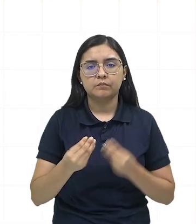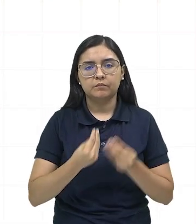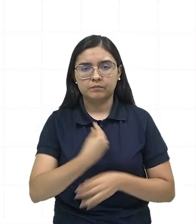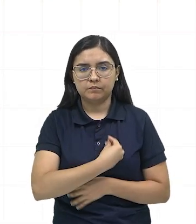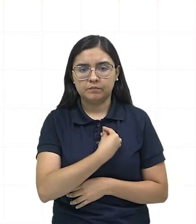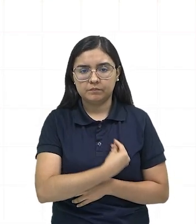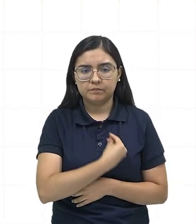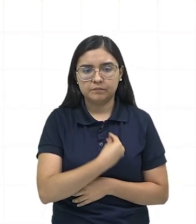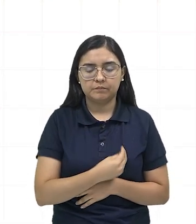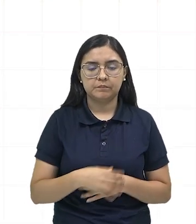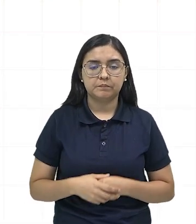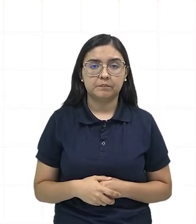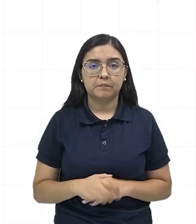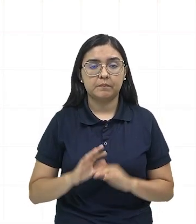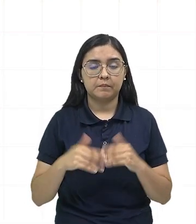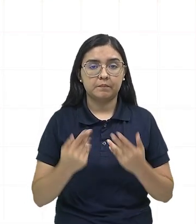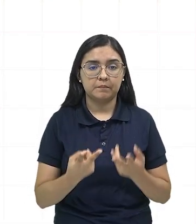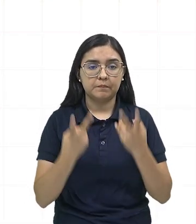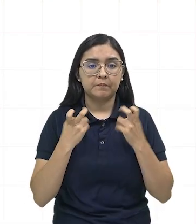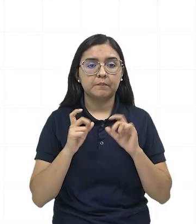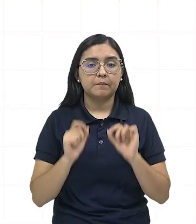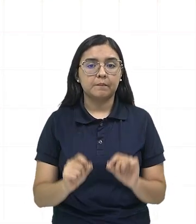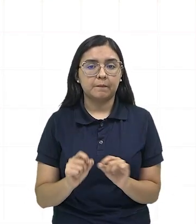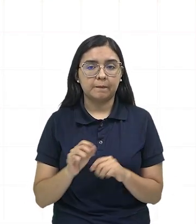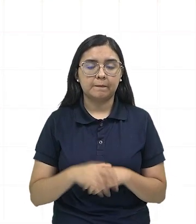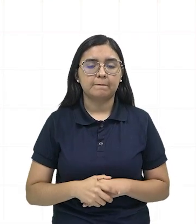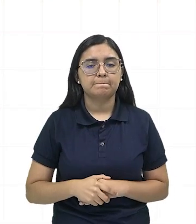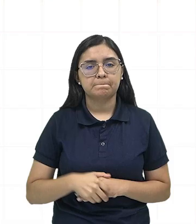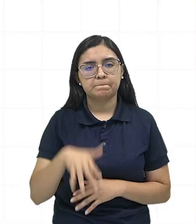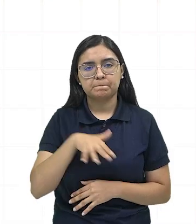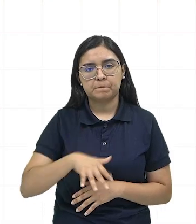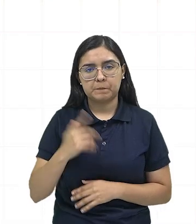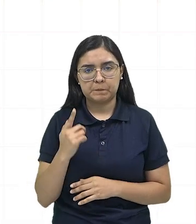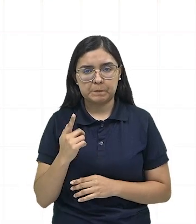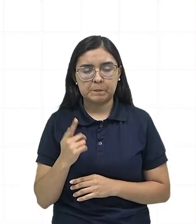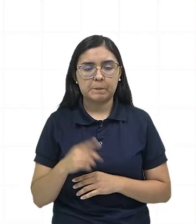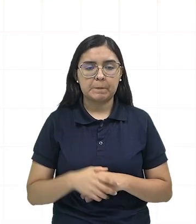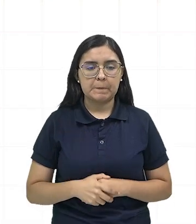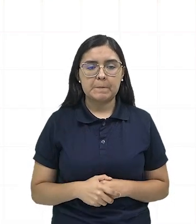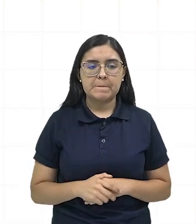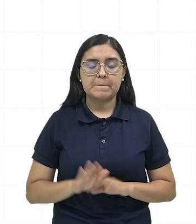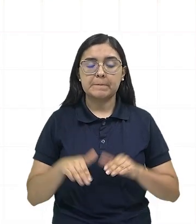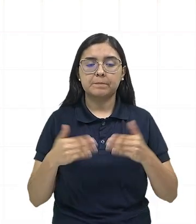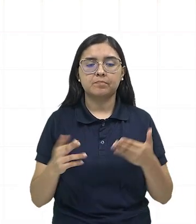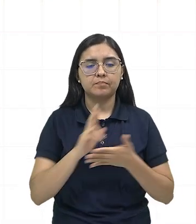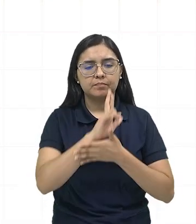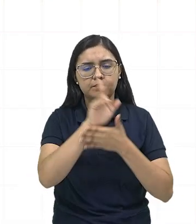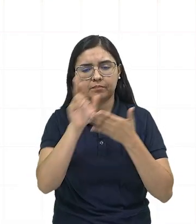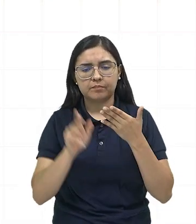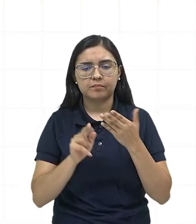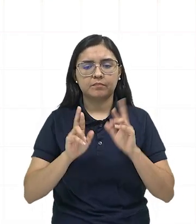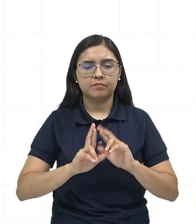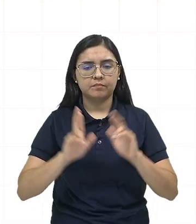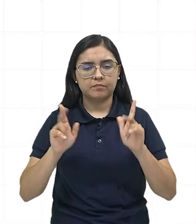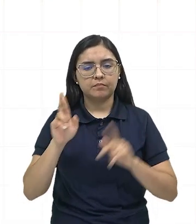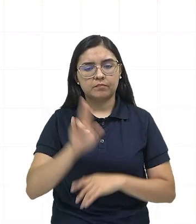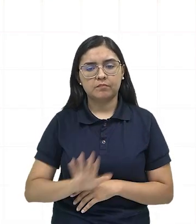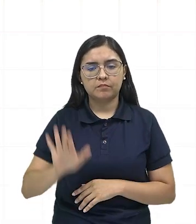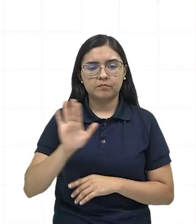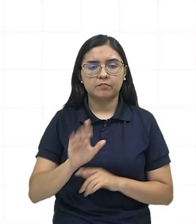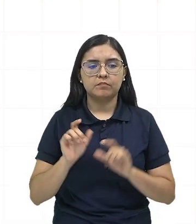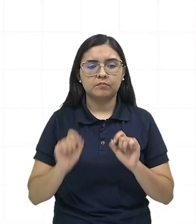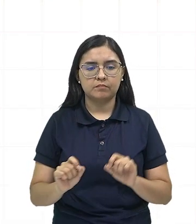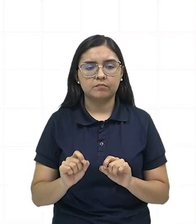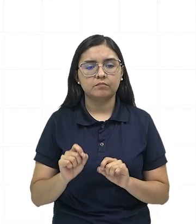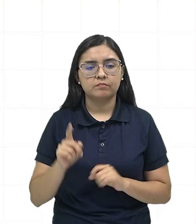modo de vida, né? Percebam muito pela questão geográfica também, tá? Essas diferenças regionais foram um